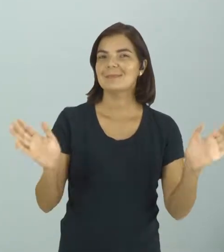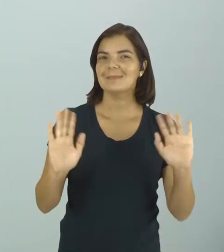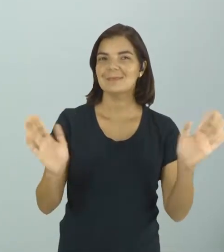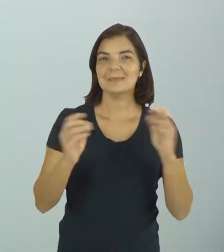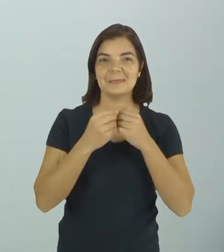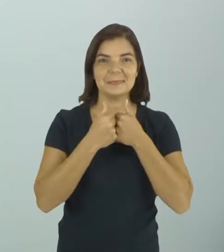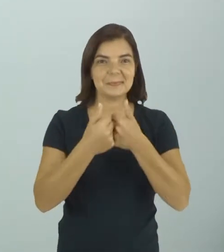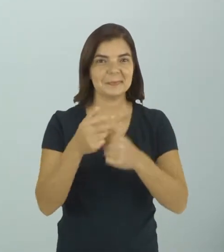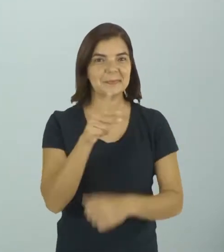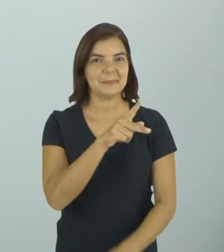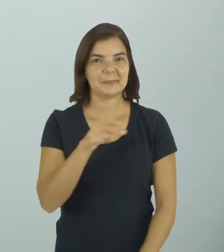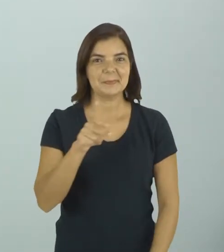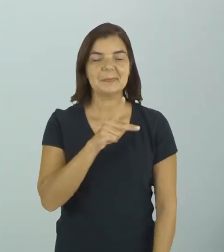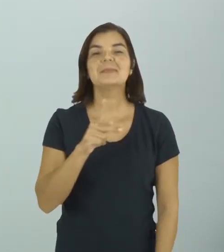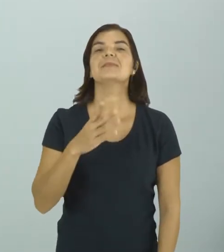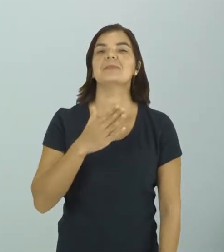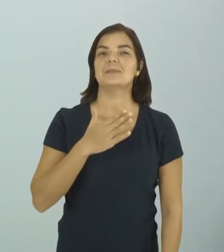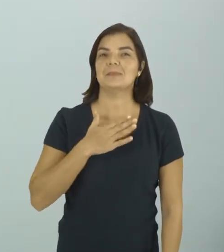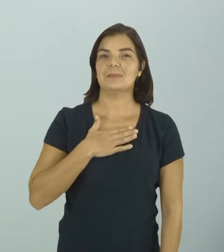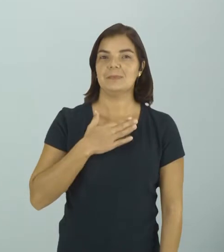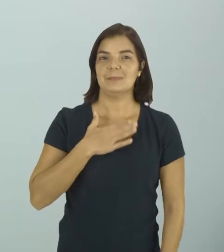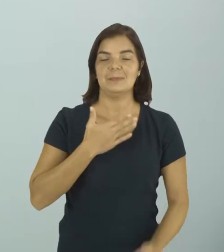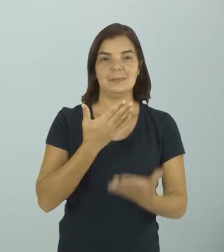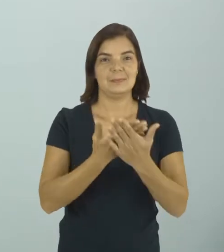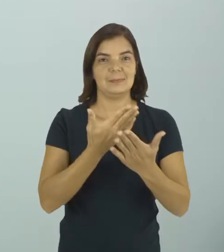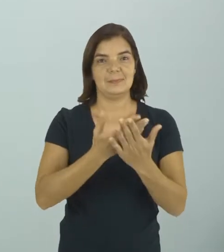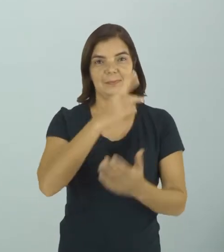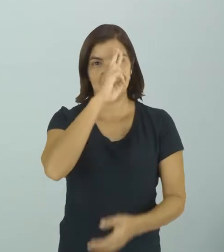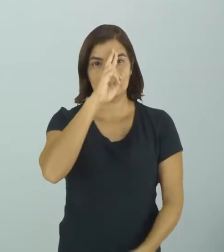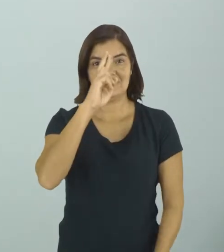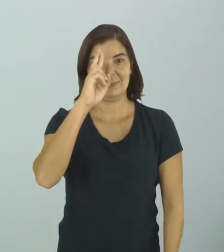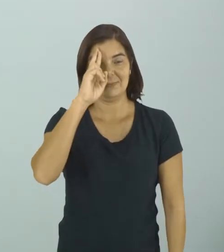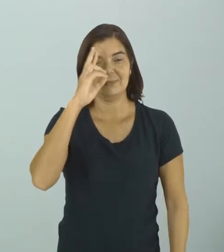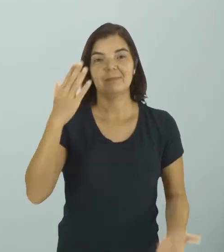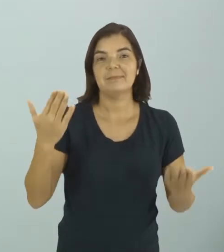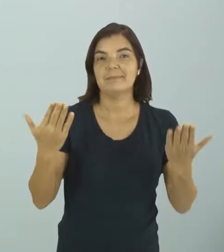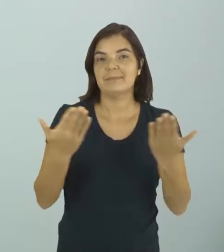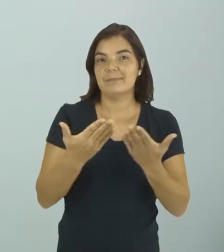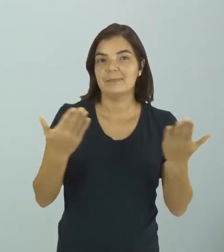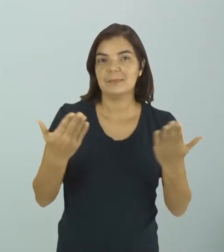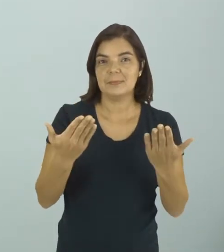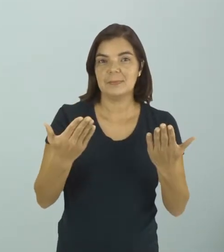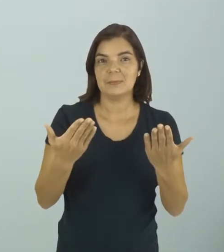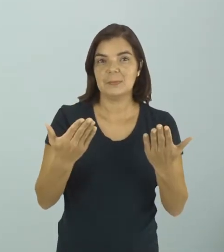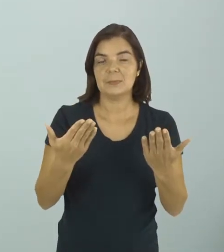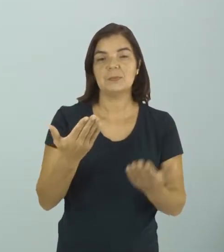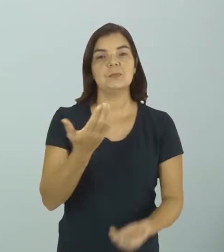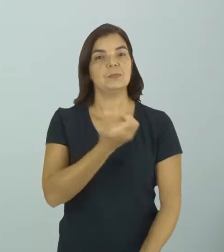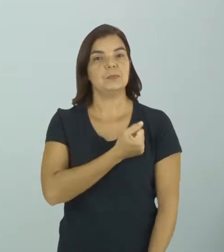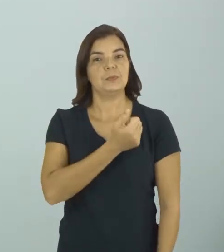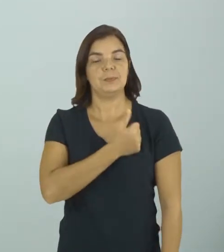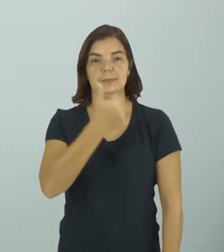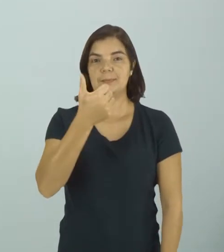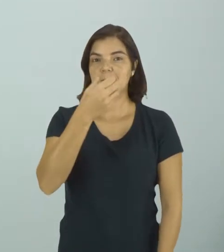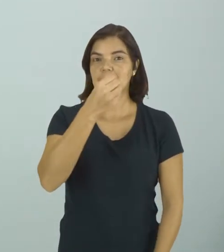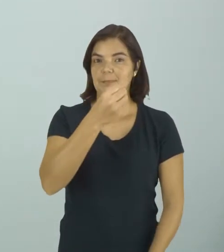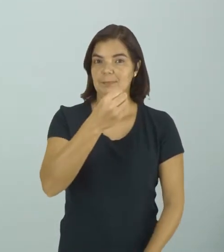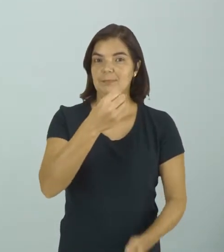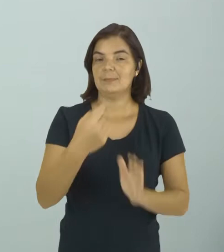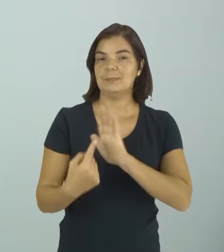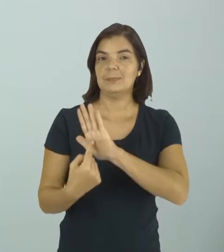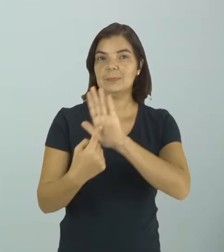Olá, tudo bem, pessoal? Sejam bem-vindos a mais uma aula de História. E hoje, a nossa aula de número 10, iremos